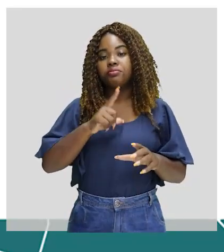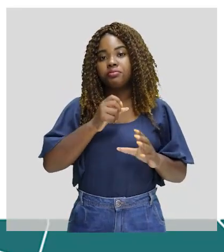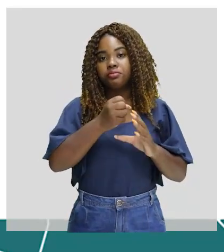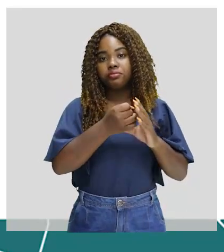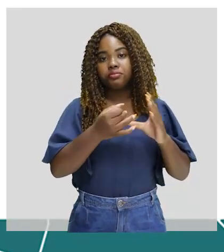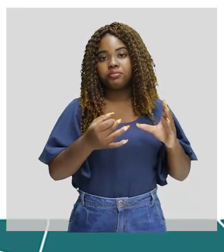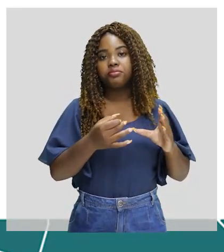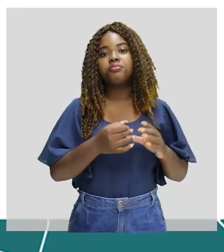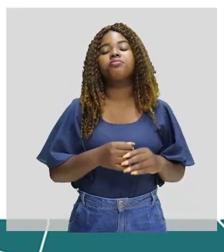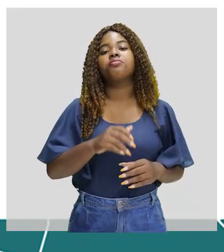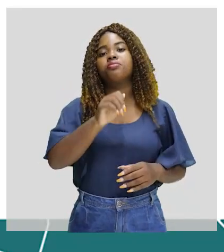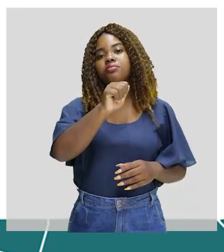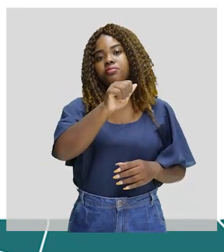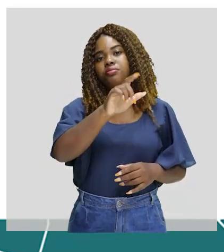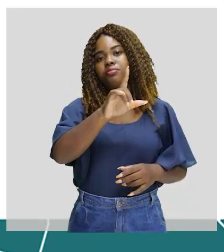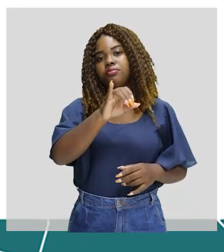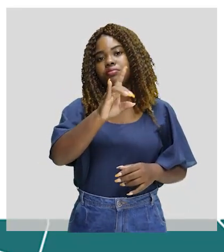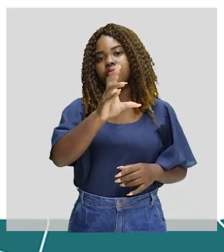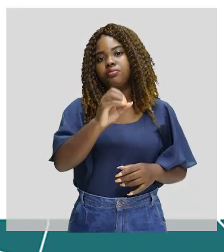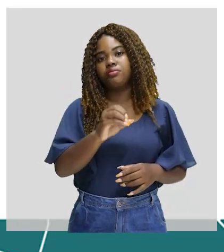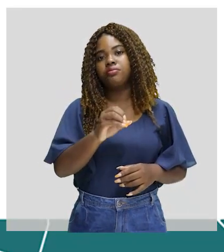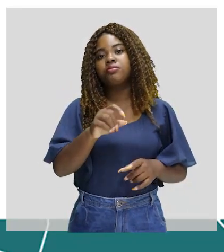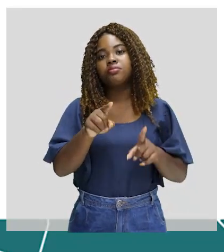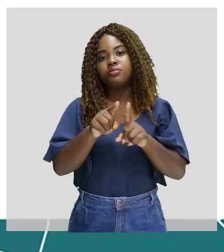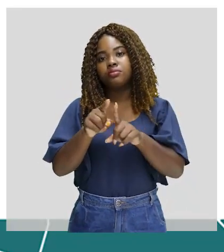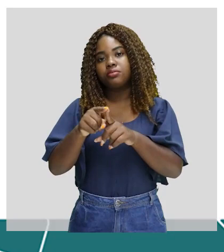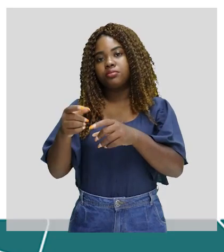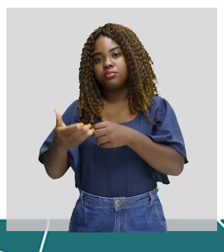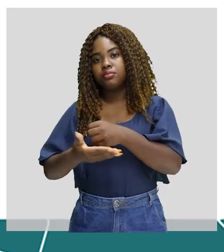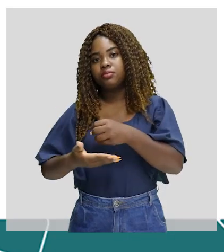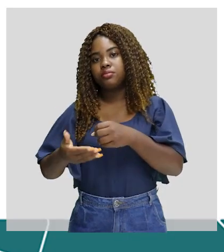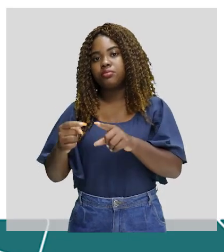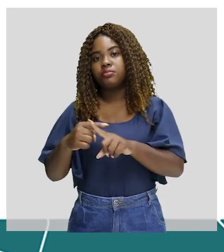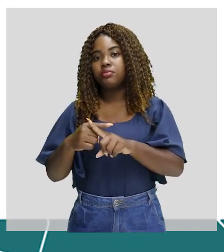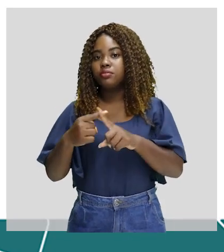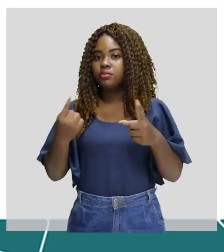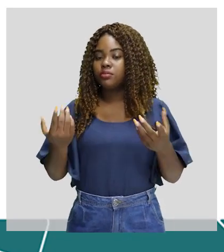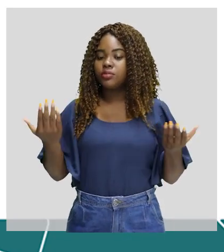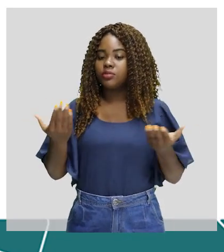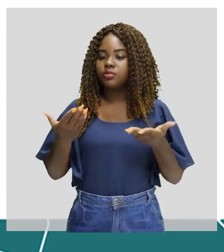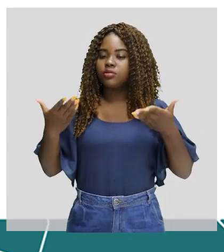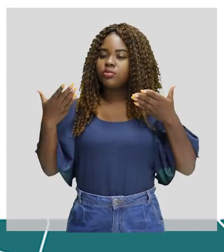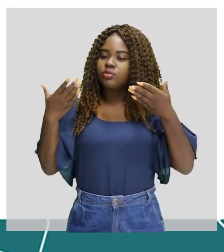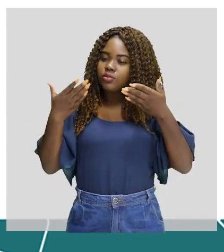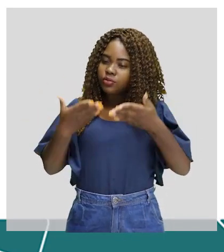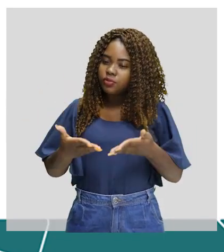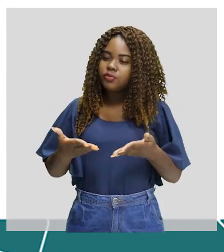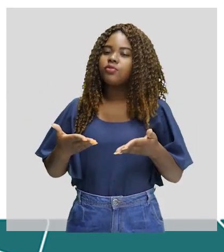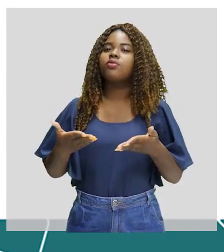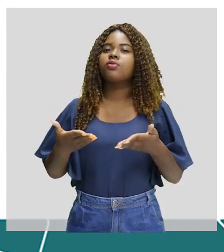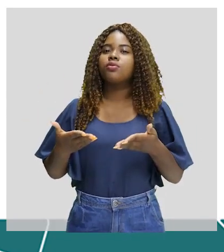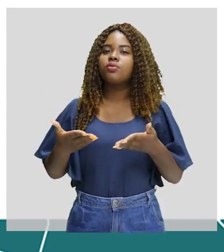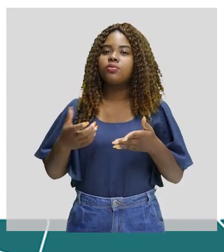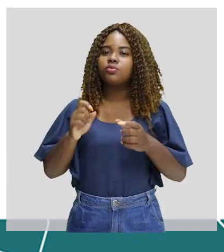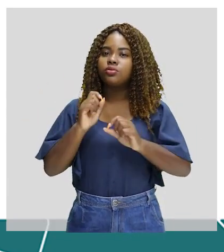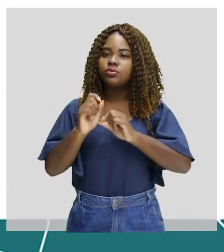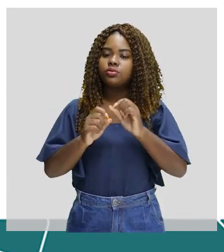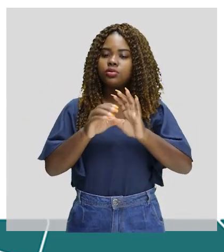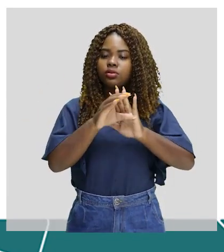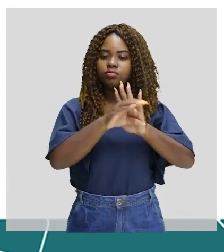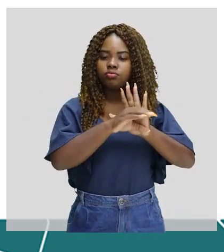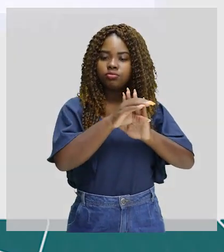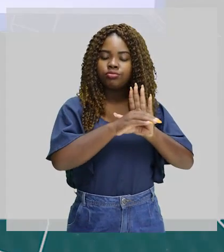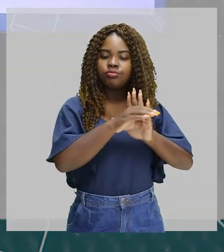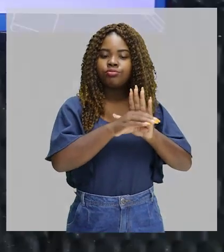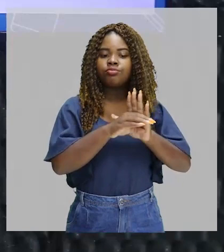e básico, certo? Só que na nossa aula, hoje nós vamos abordar um pouco mais sobre esses conceitos de